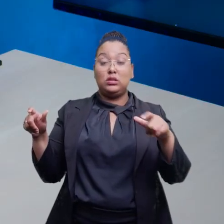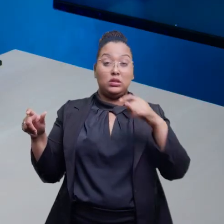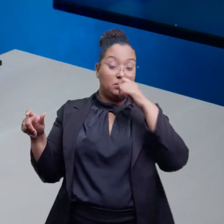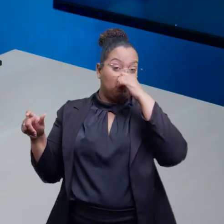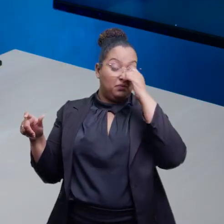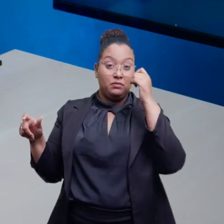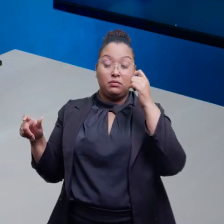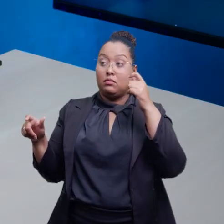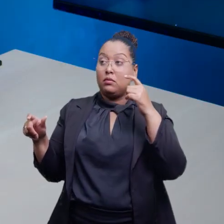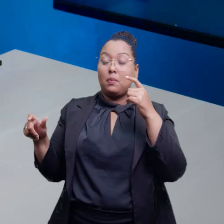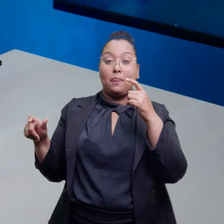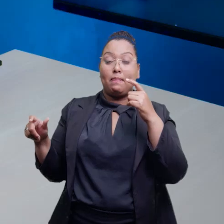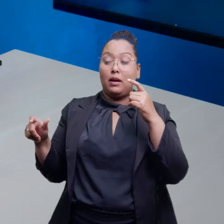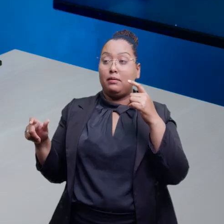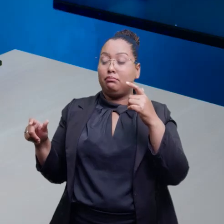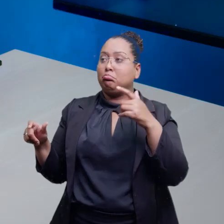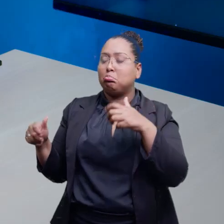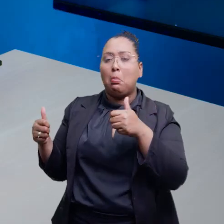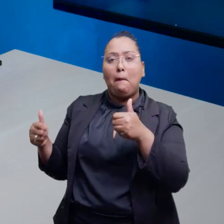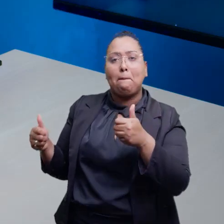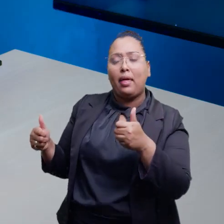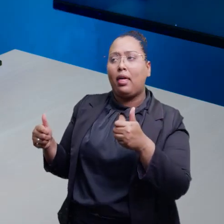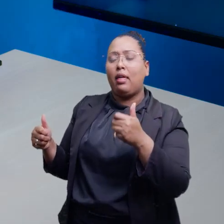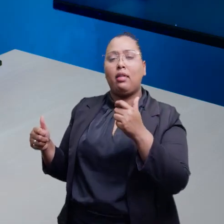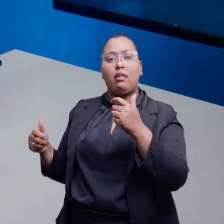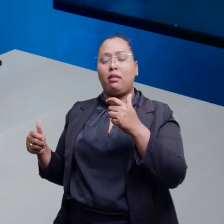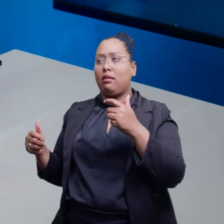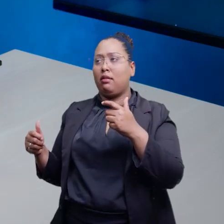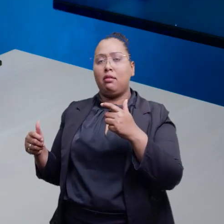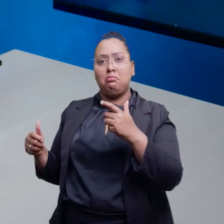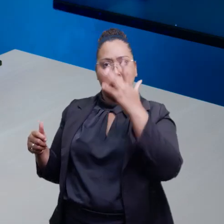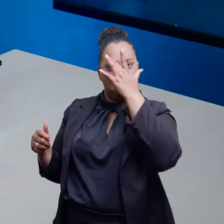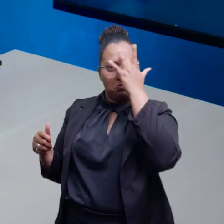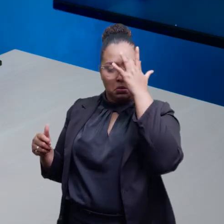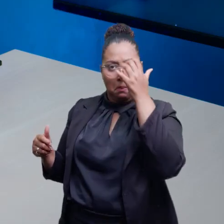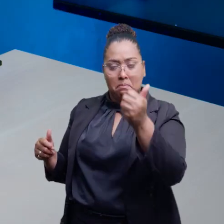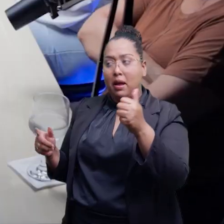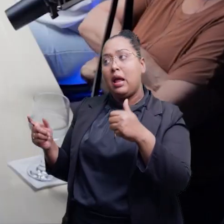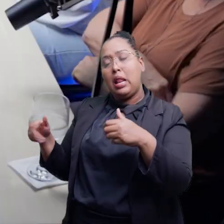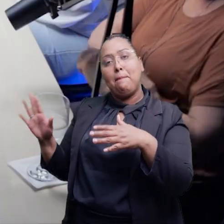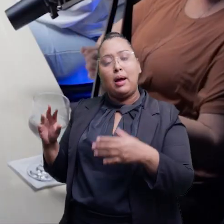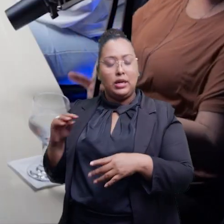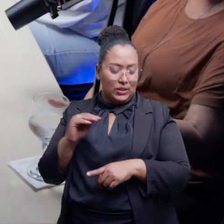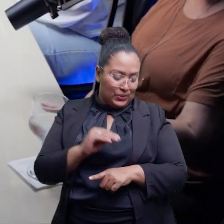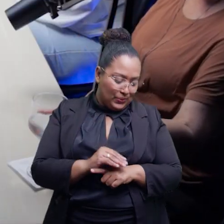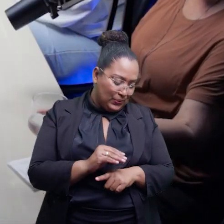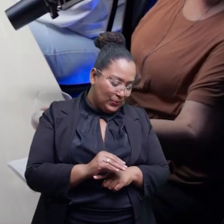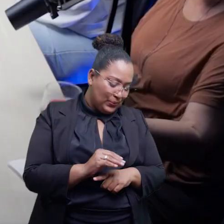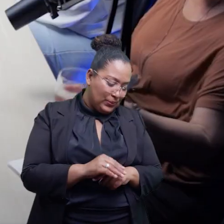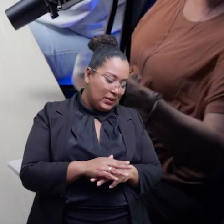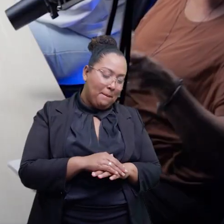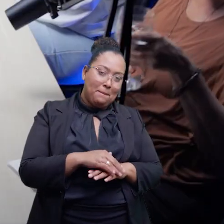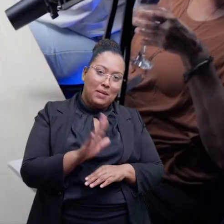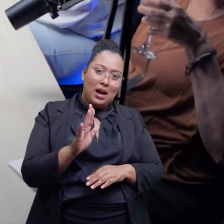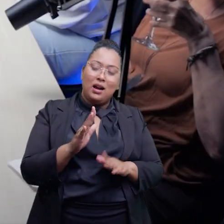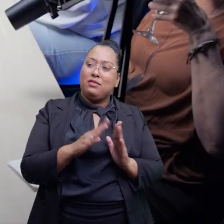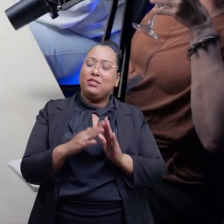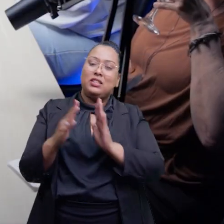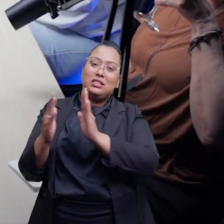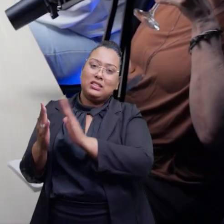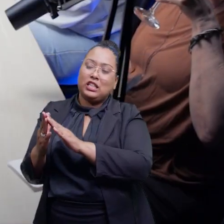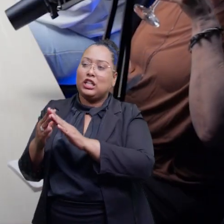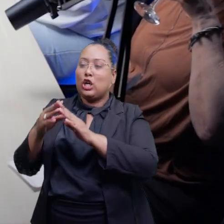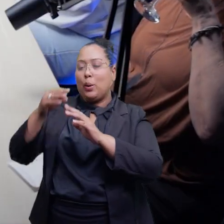está numa situação de drogadição ou de questão de saúde mental, mas assim, as pessoas tendem a se dedicar mais, tem sempre